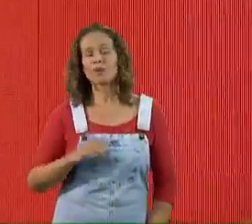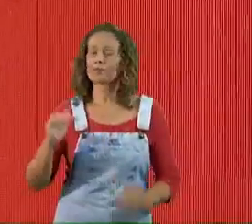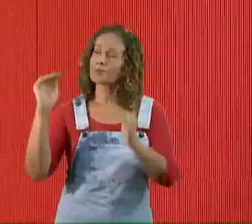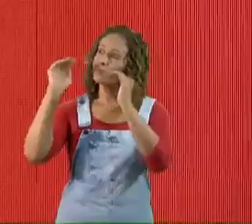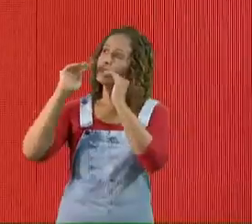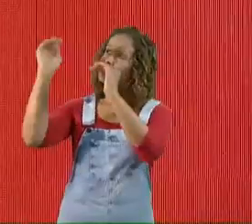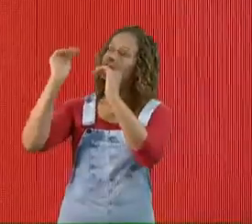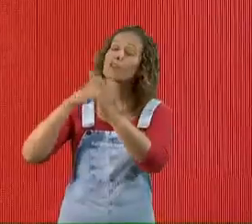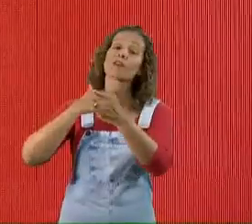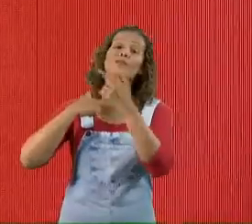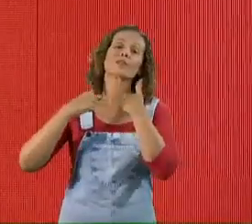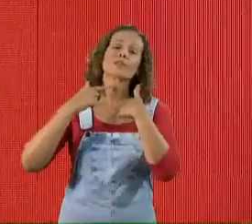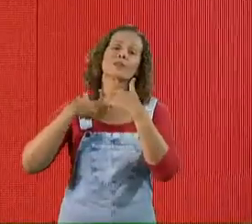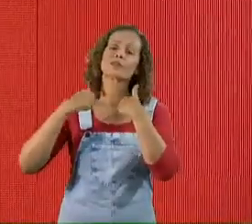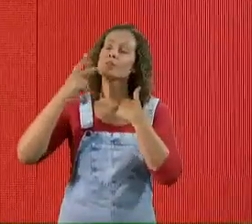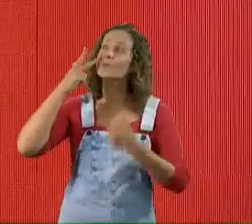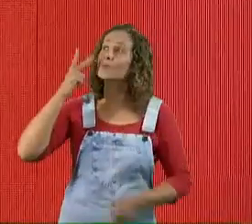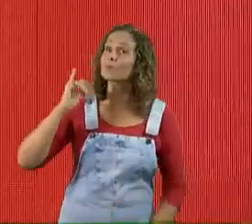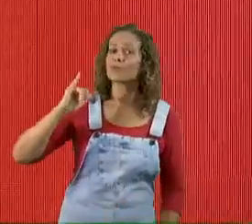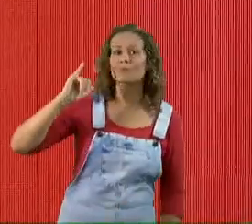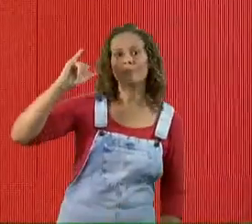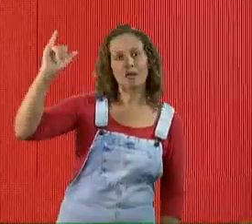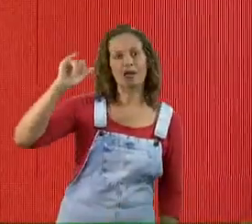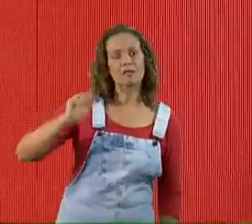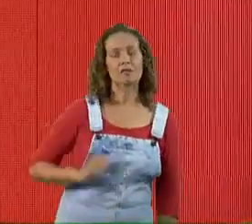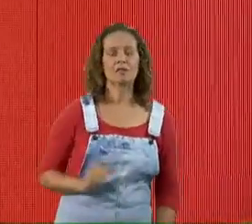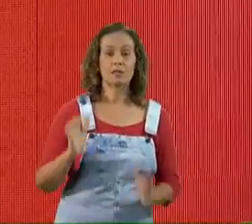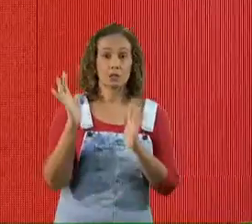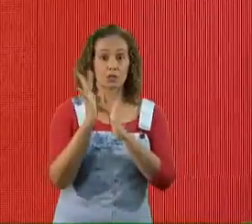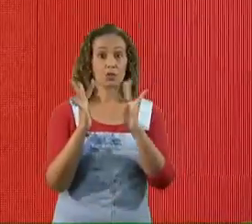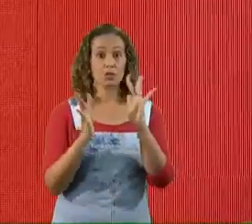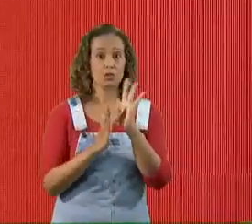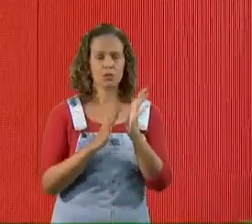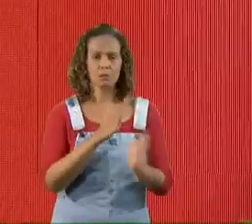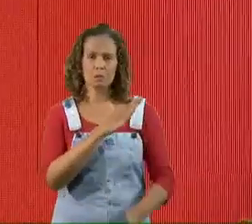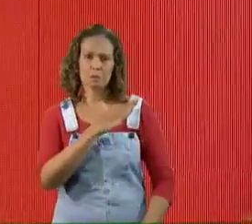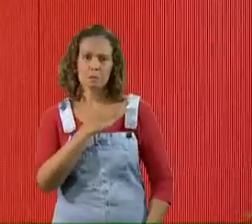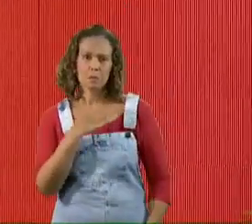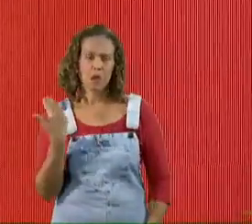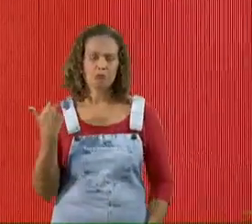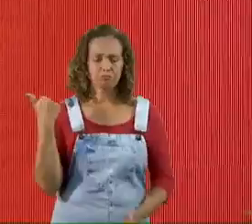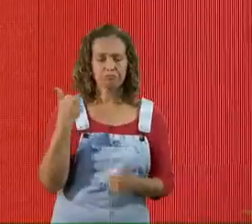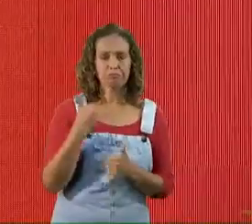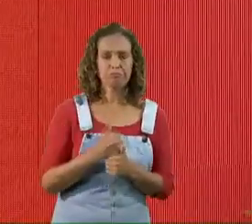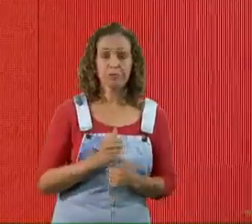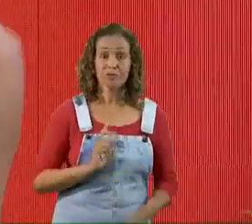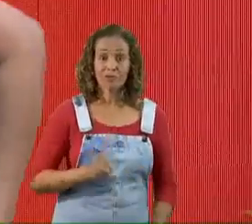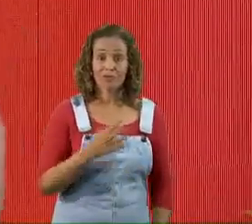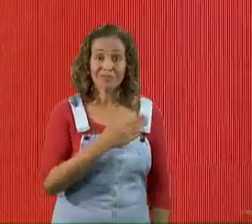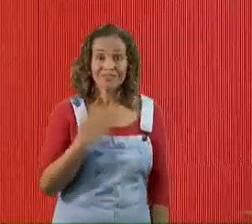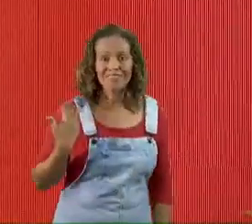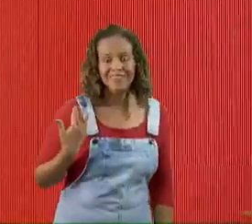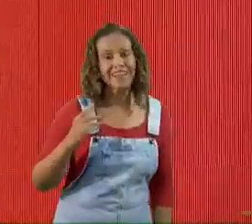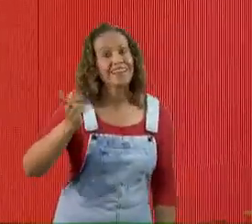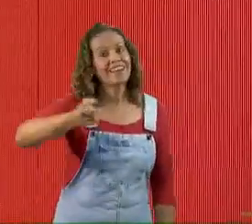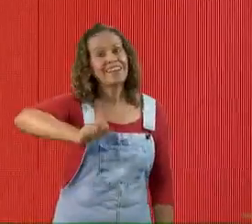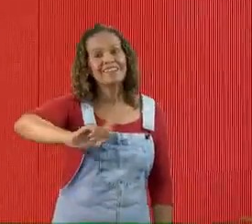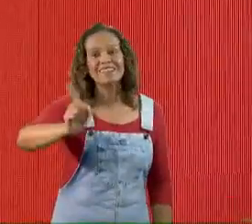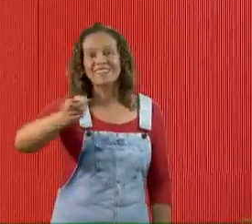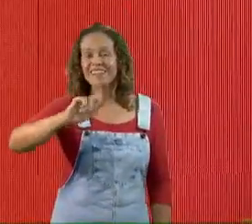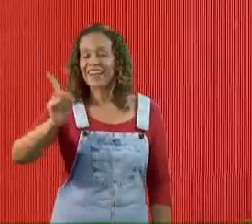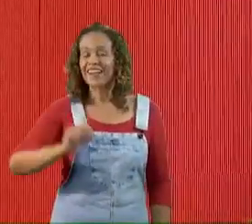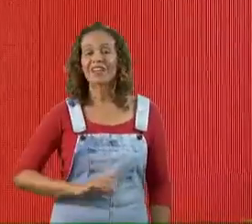Jesus se entregou. E ele continuou morto? Claro que não. Jesus voltou